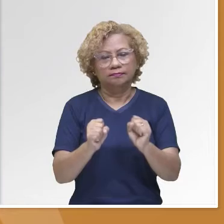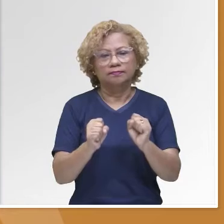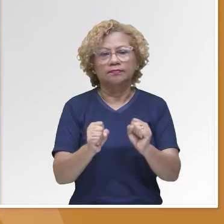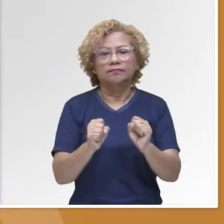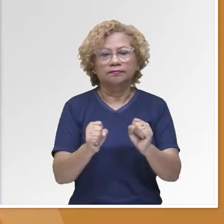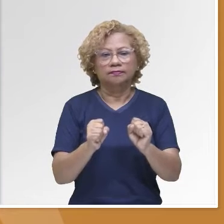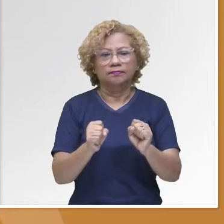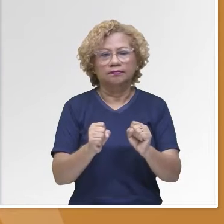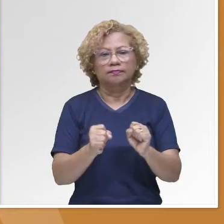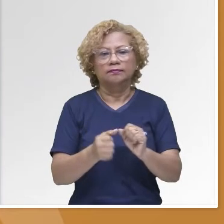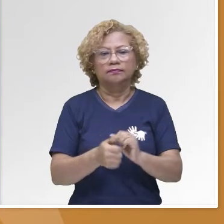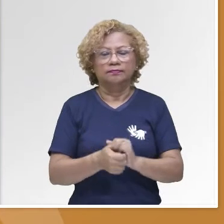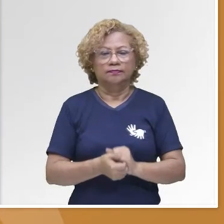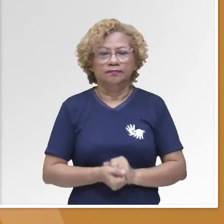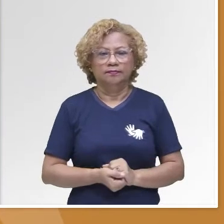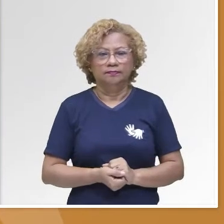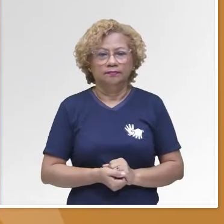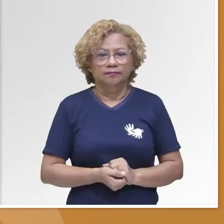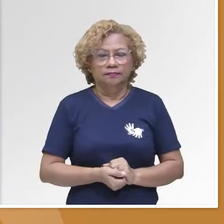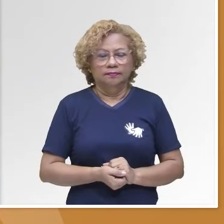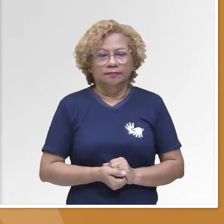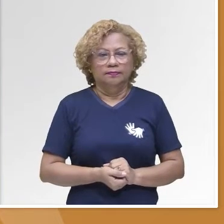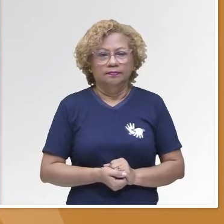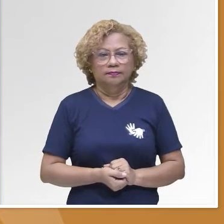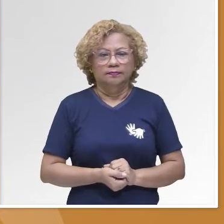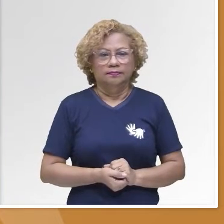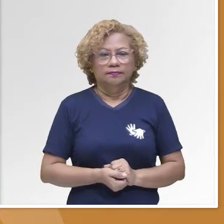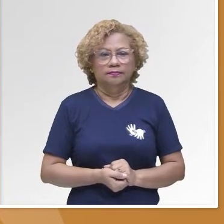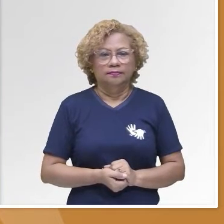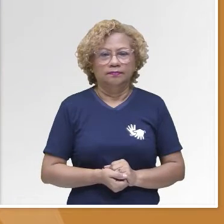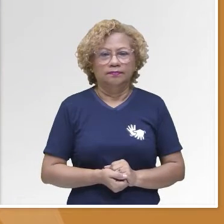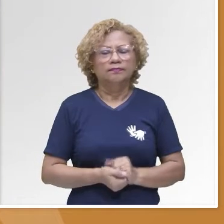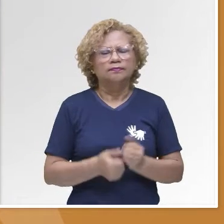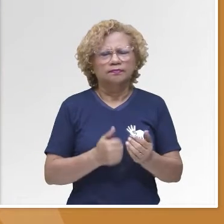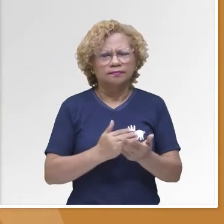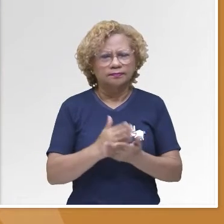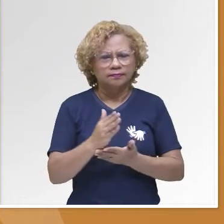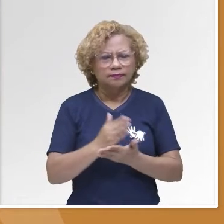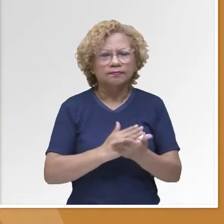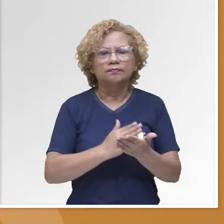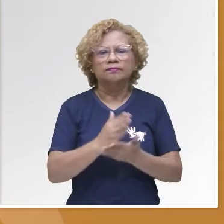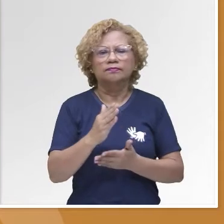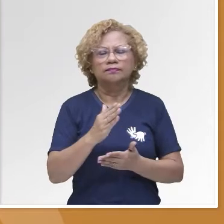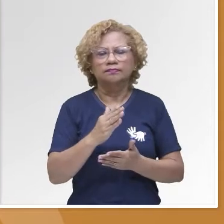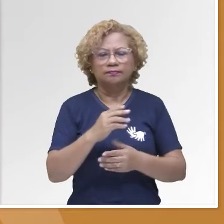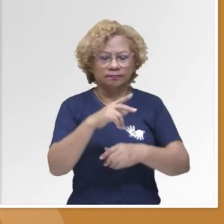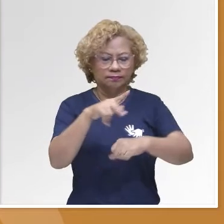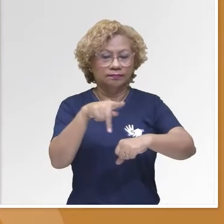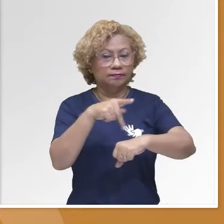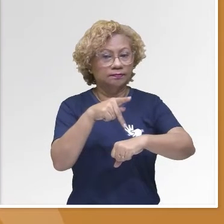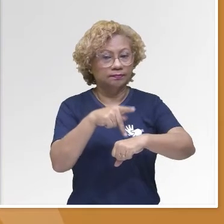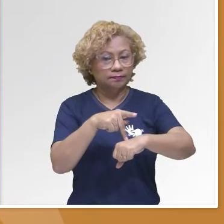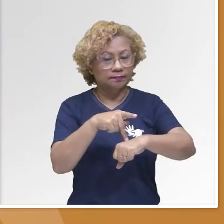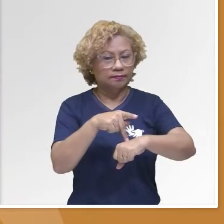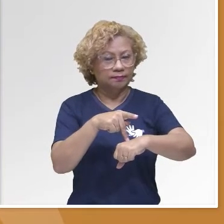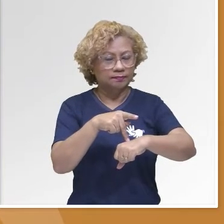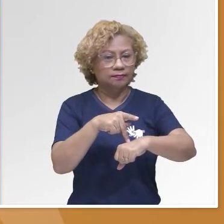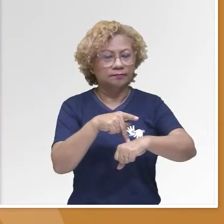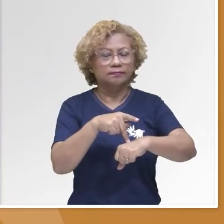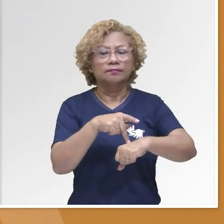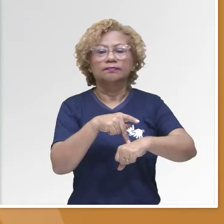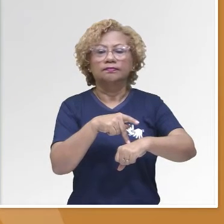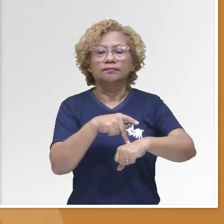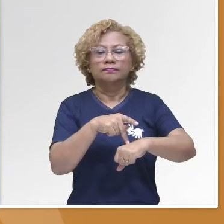né, desde poucos países que acabam se juntando. Por exemplo, a gente vai verificar países que se juntam